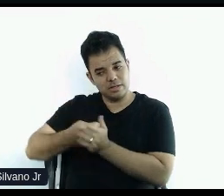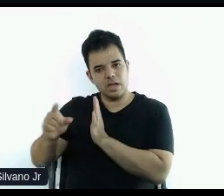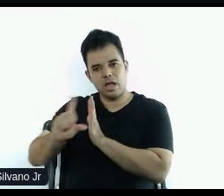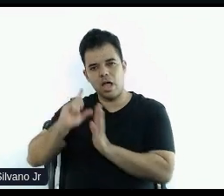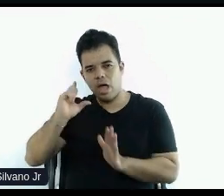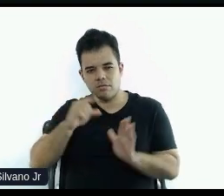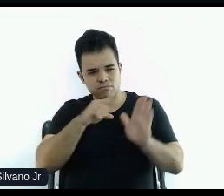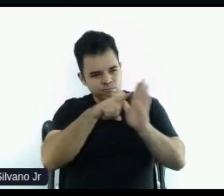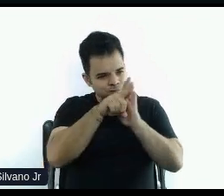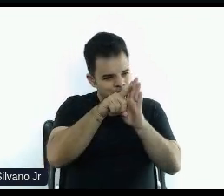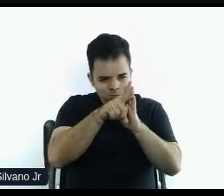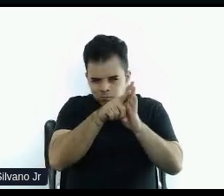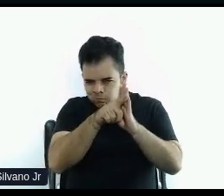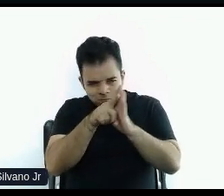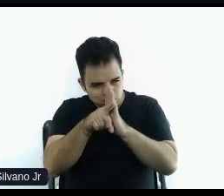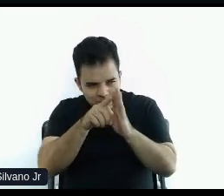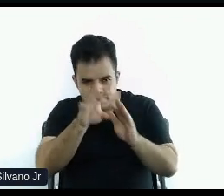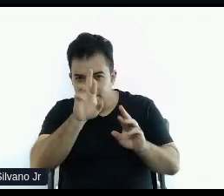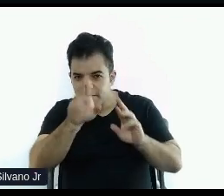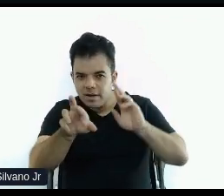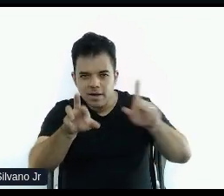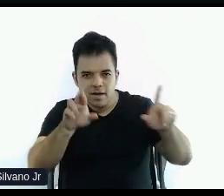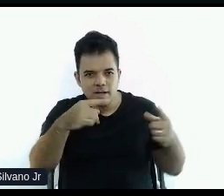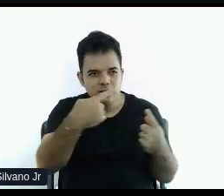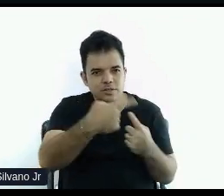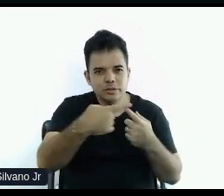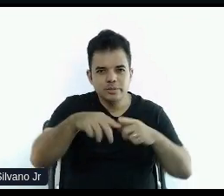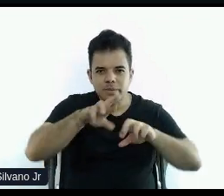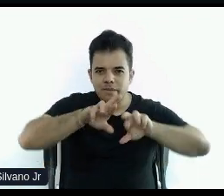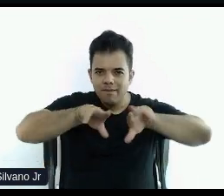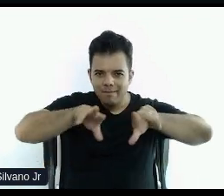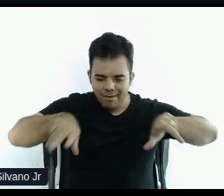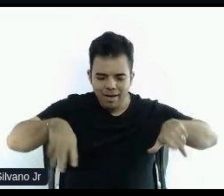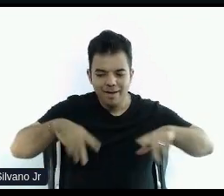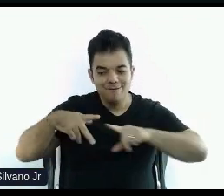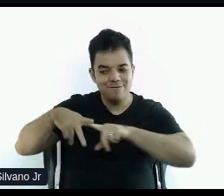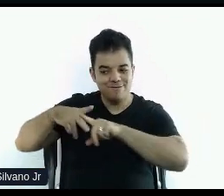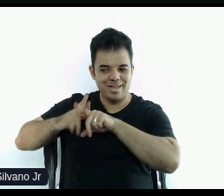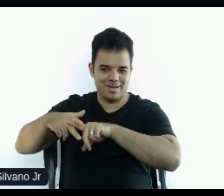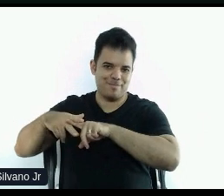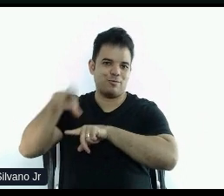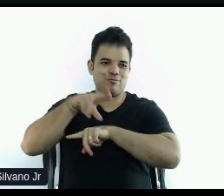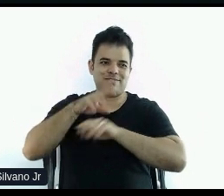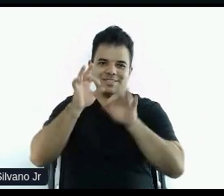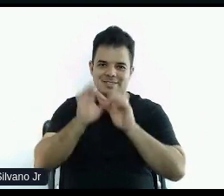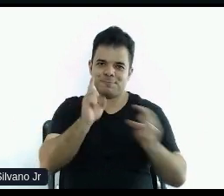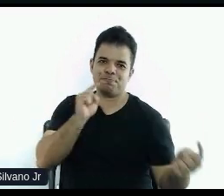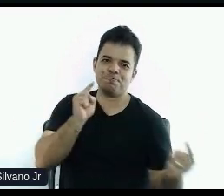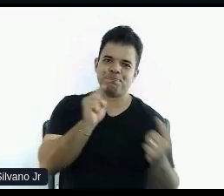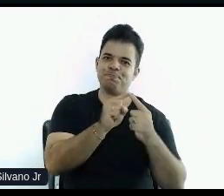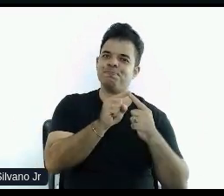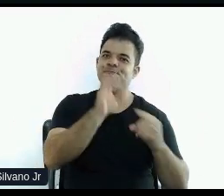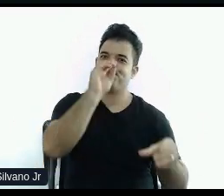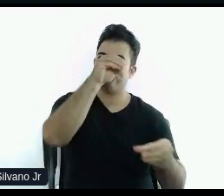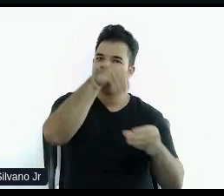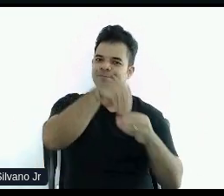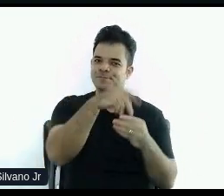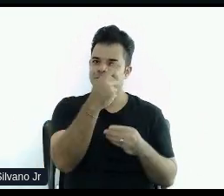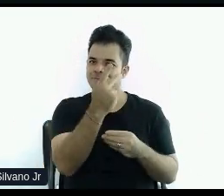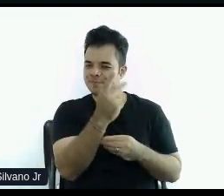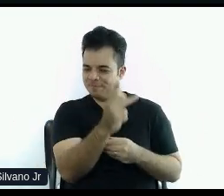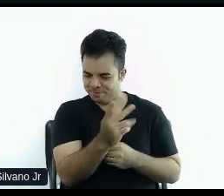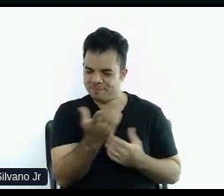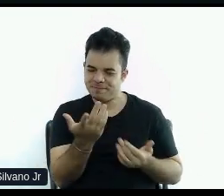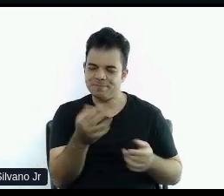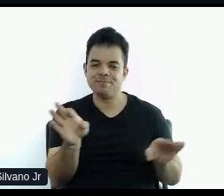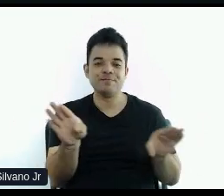ferramentas, de fato, que a gente vai precisar utilizar, quais as ferramentas que fazem sentido dentro daquele contexto e